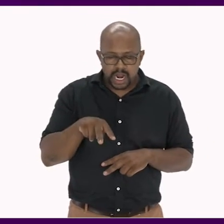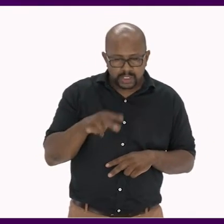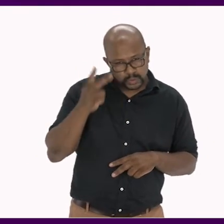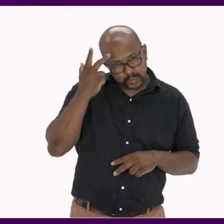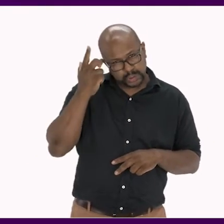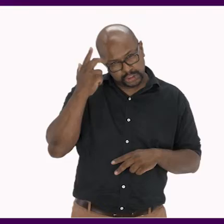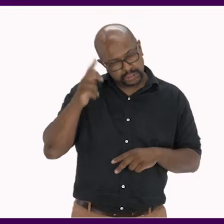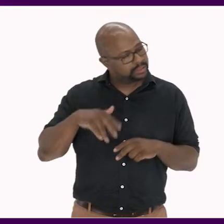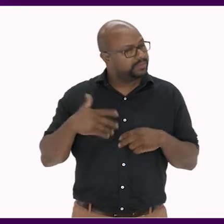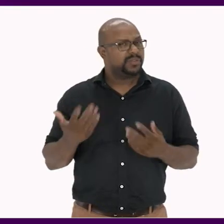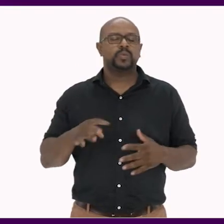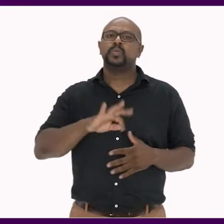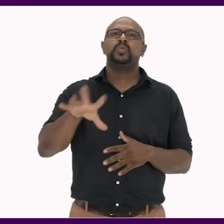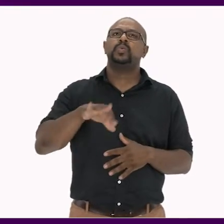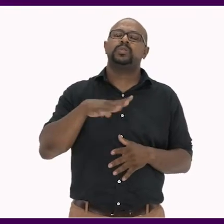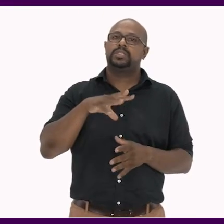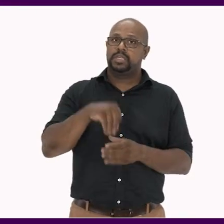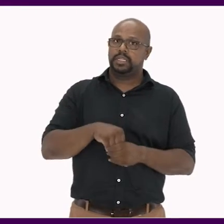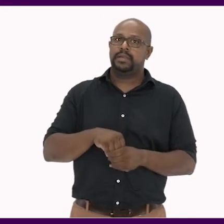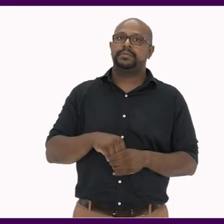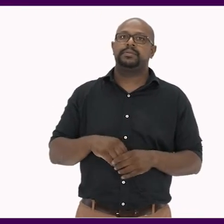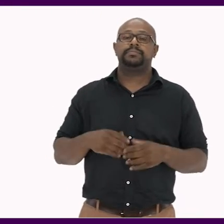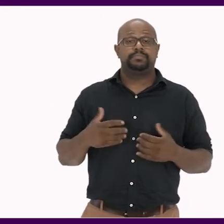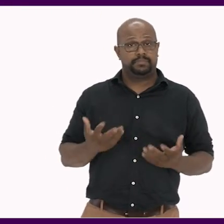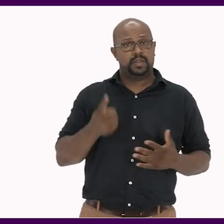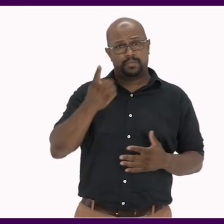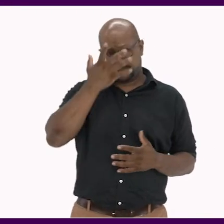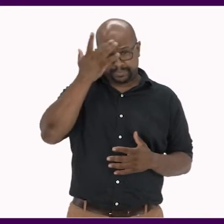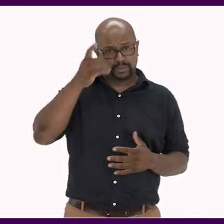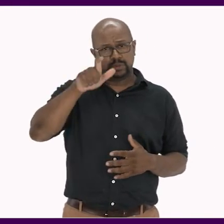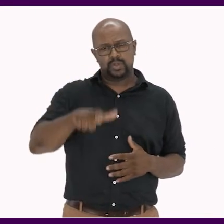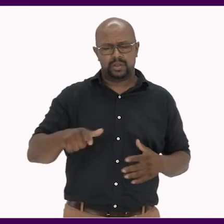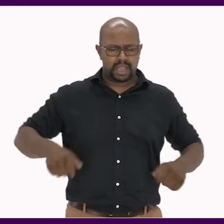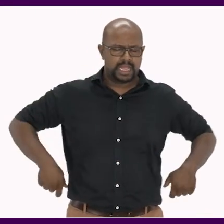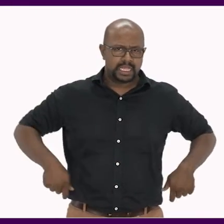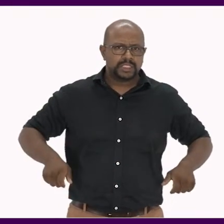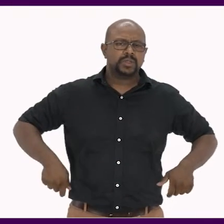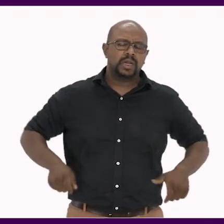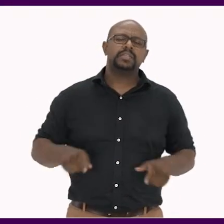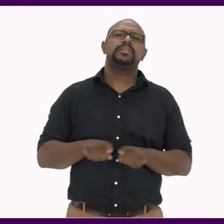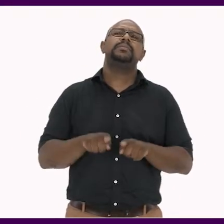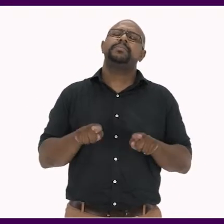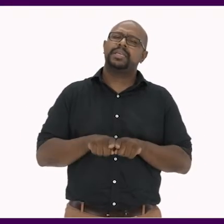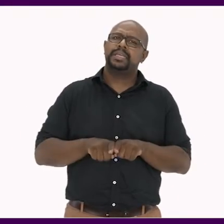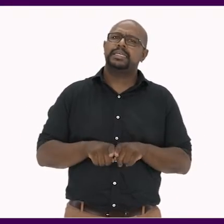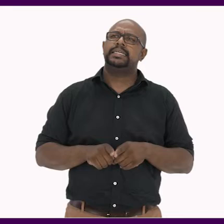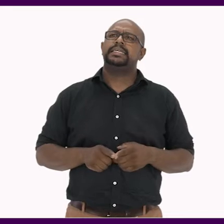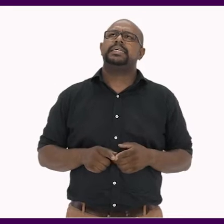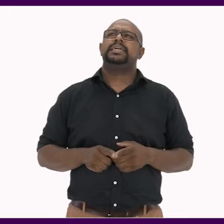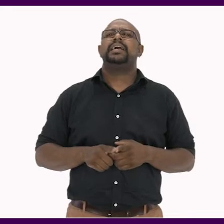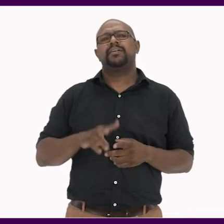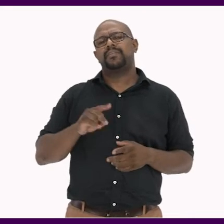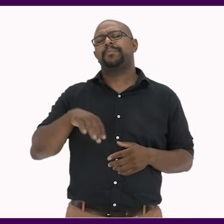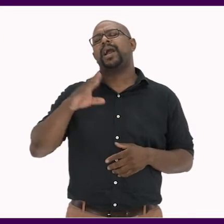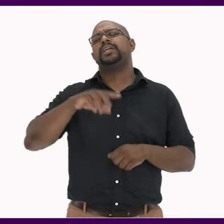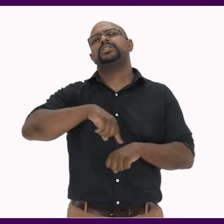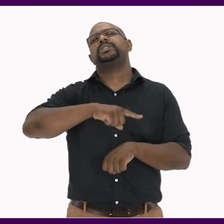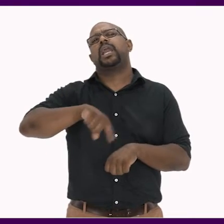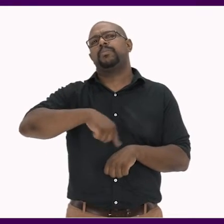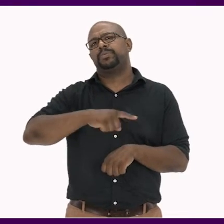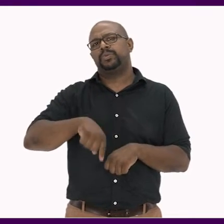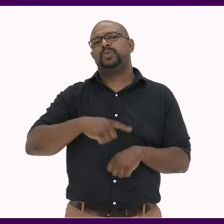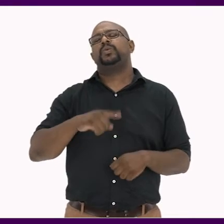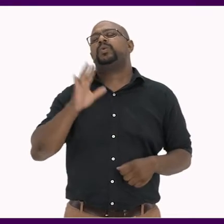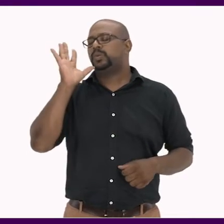observando, curtindo, enfim, tudo que tem lá dentro. Então, uma pessoa na cadeira de roda também vai ficar mais